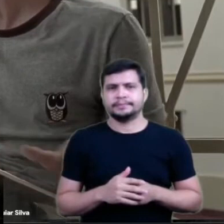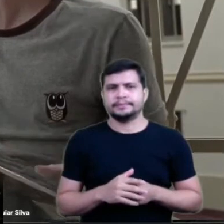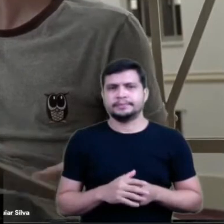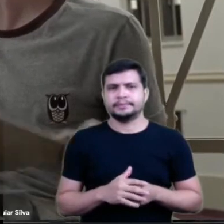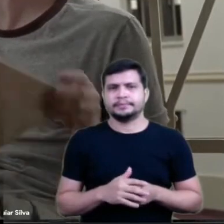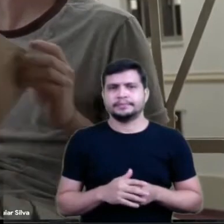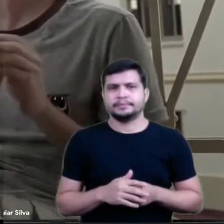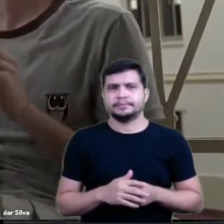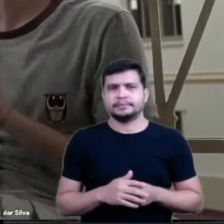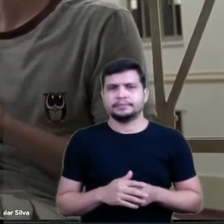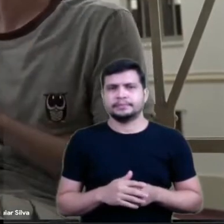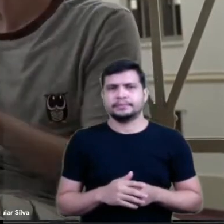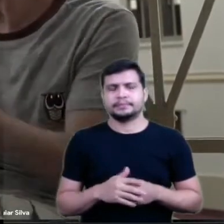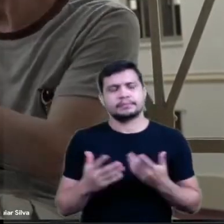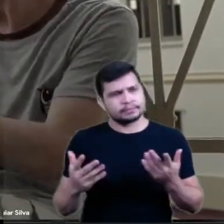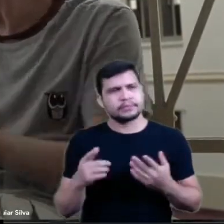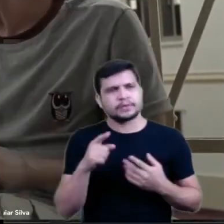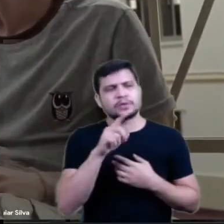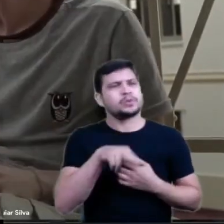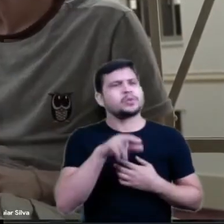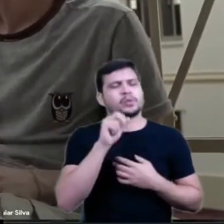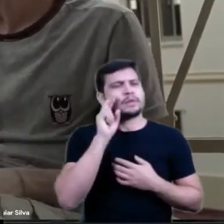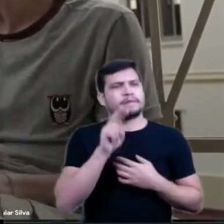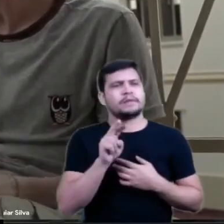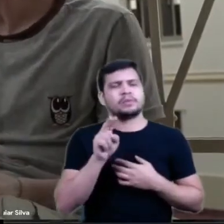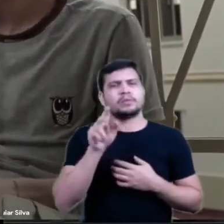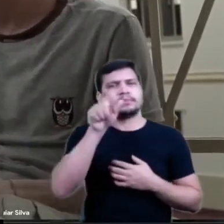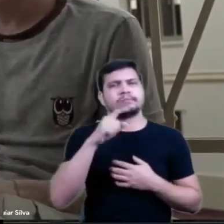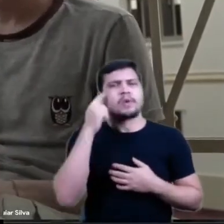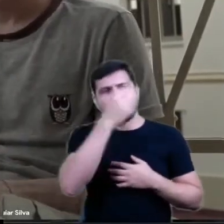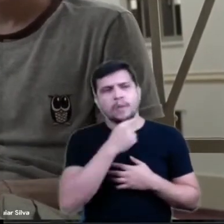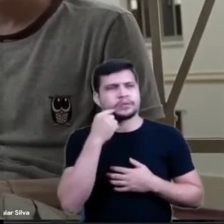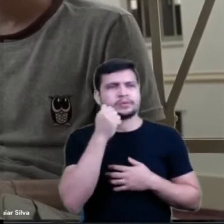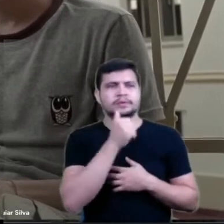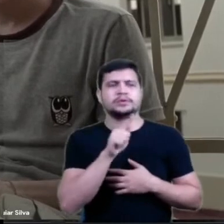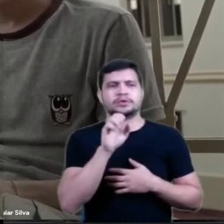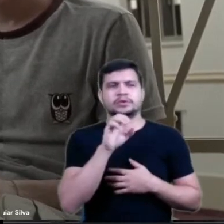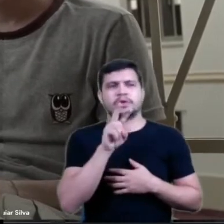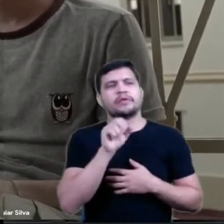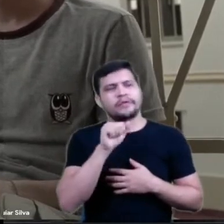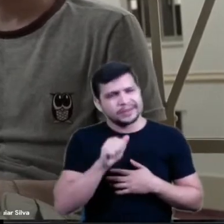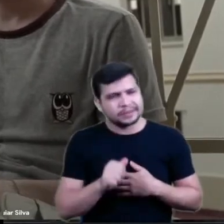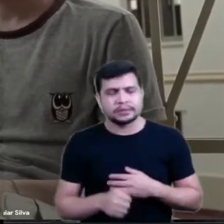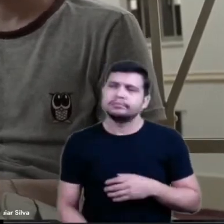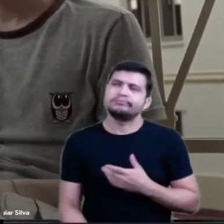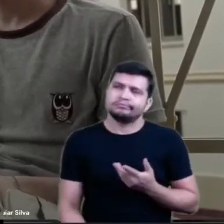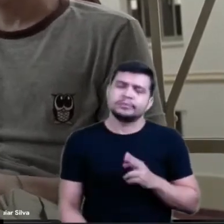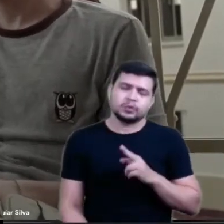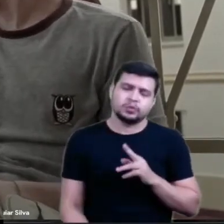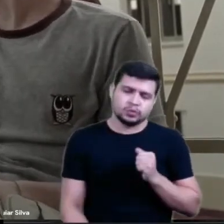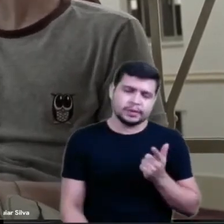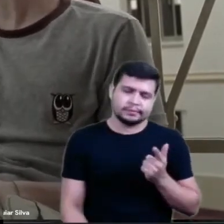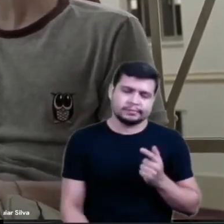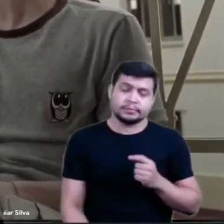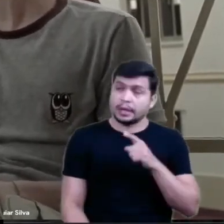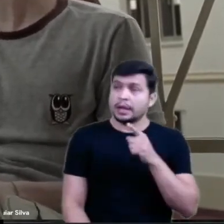Então quer dizer que você nunca viu o rosto da Giovanna? É. Nunca. Ela é engraçada. Acho que